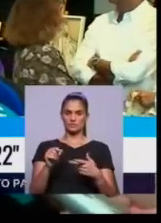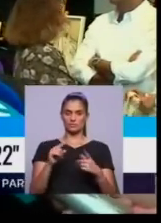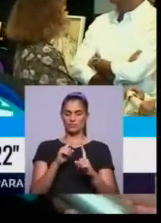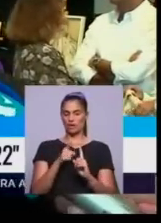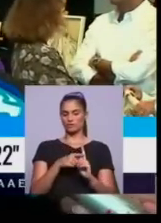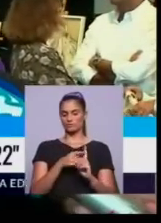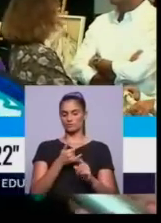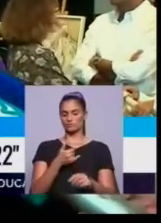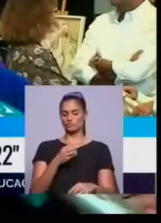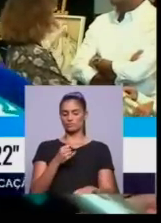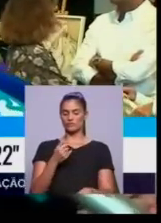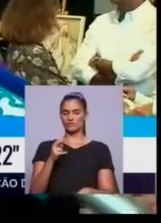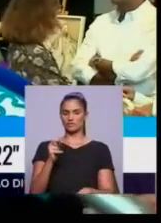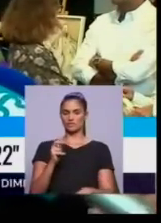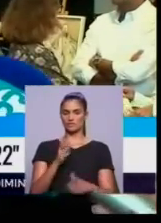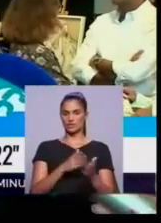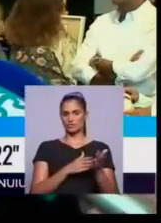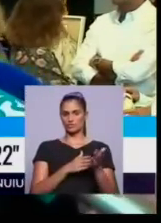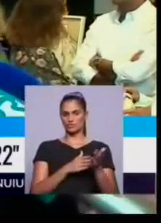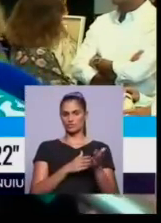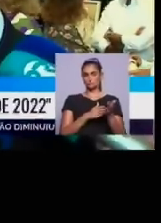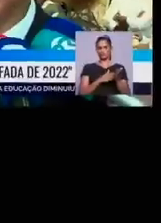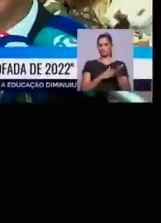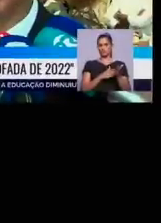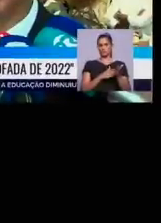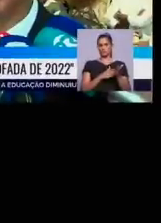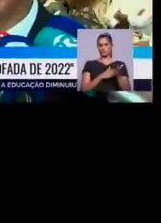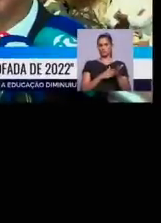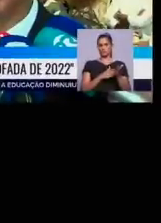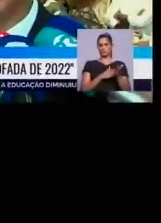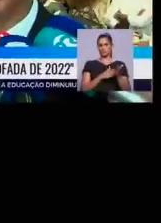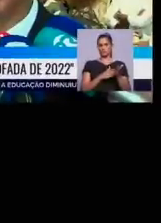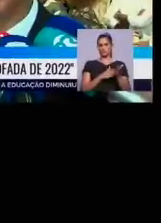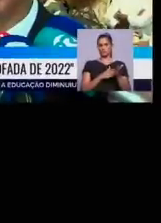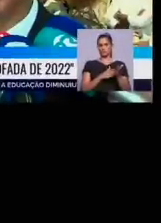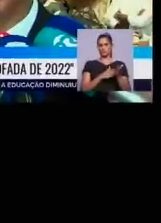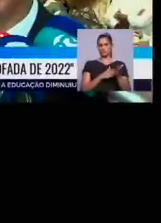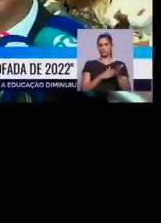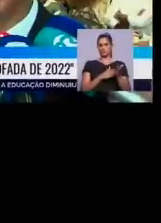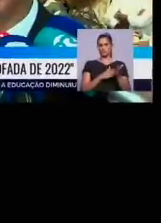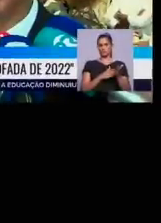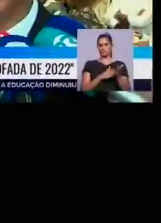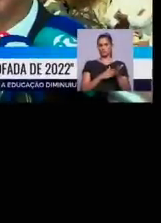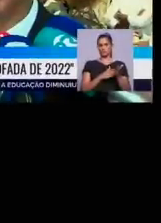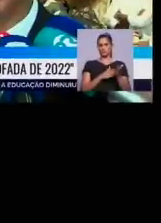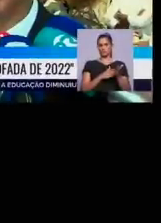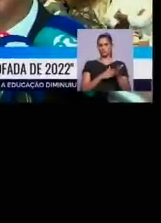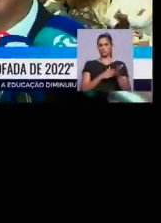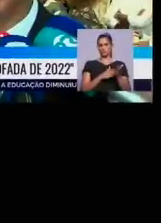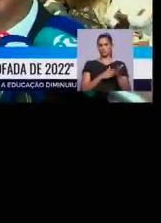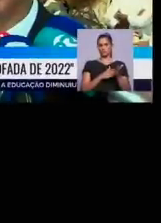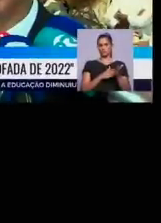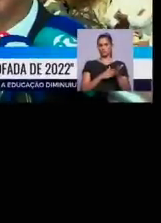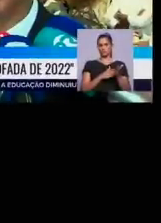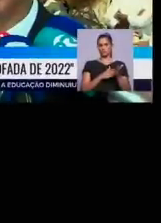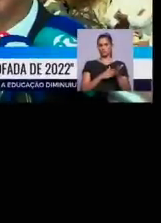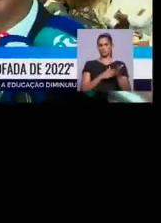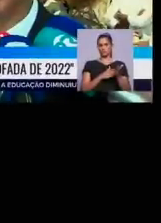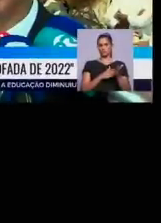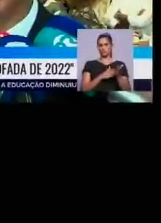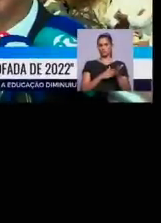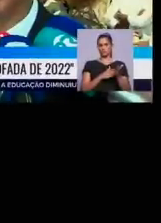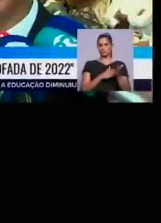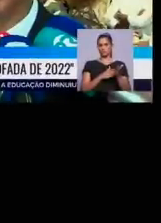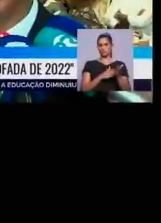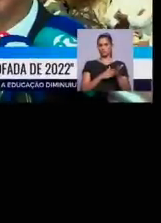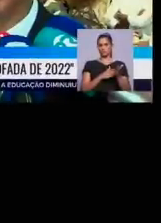de 23 continuar a guerra e as consequências da Guerra pois Mas isso é lá está isso é dar esmola aos pobres gasta seu